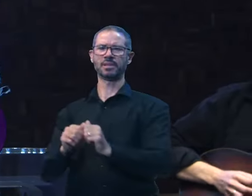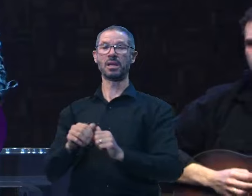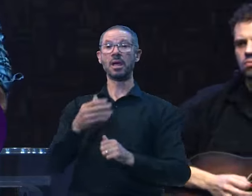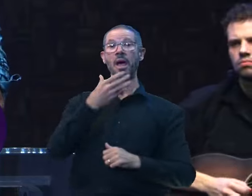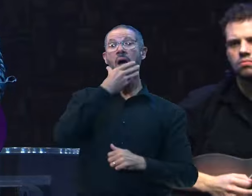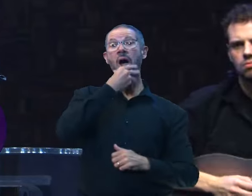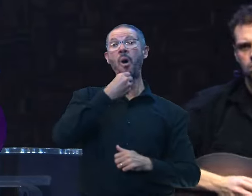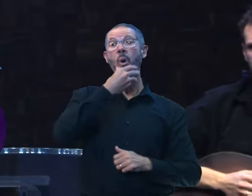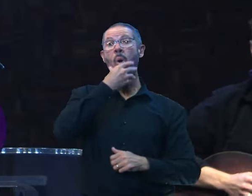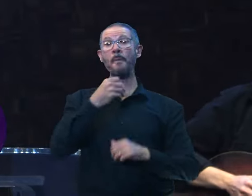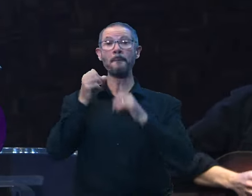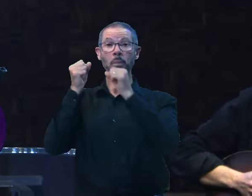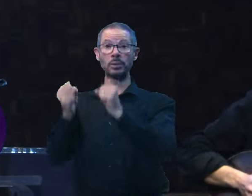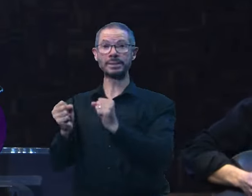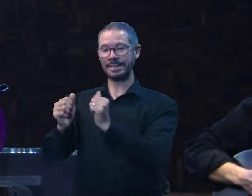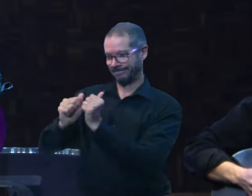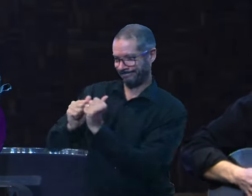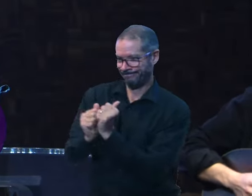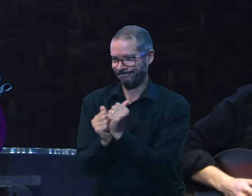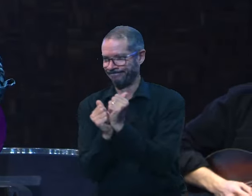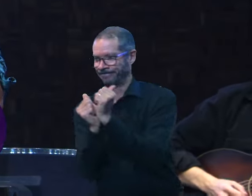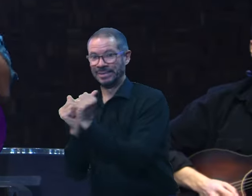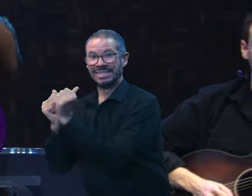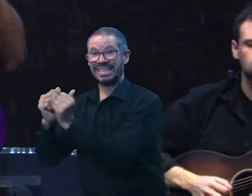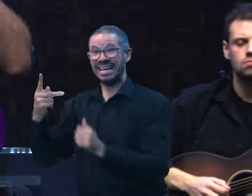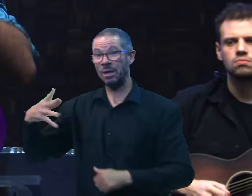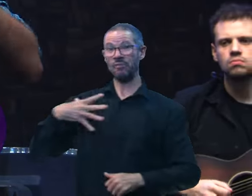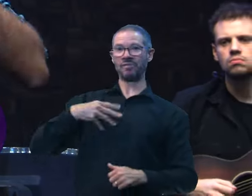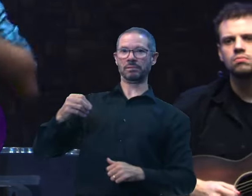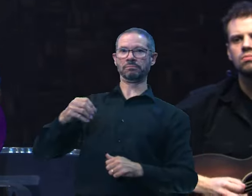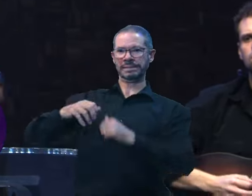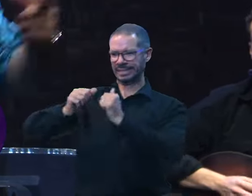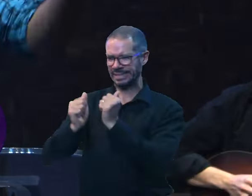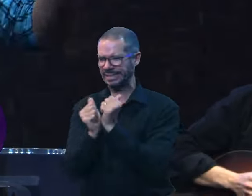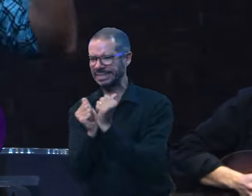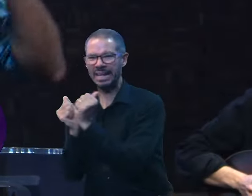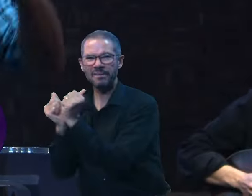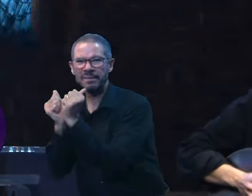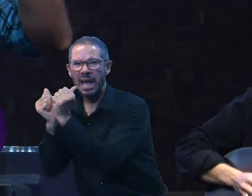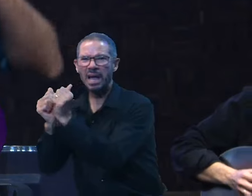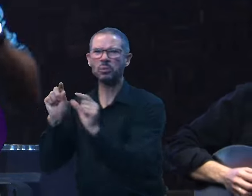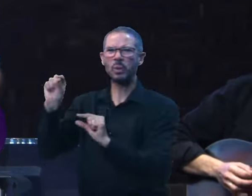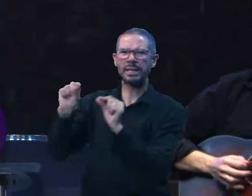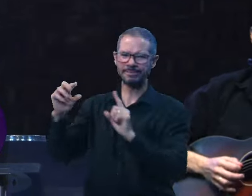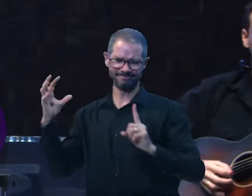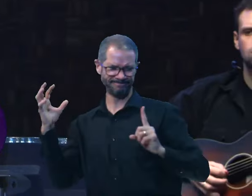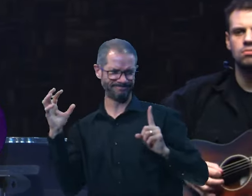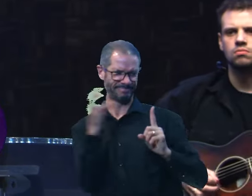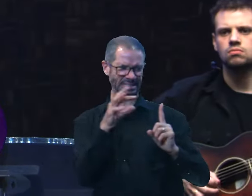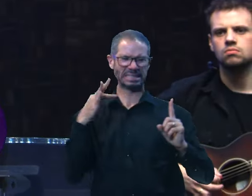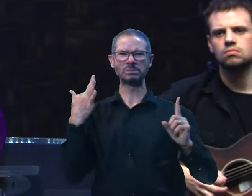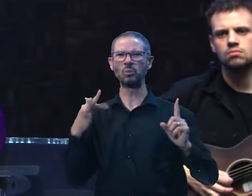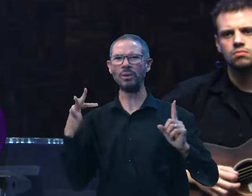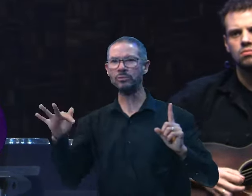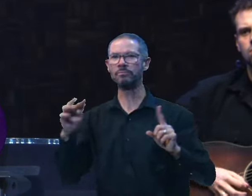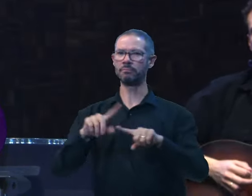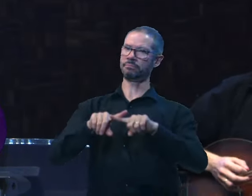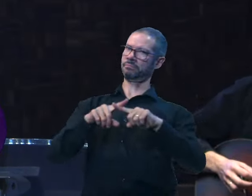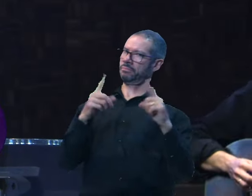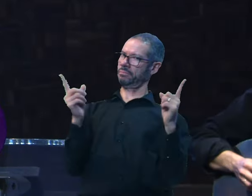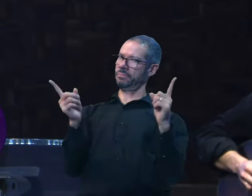Aquele homem poderia escravizar o seu filho, poderia escravizar o seu algoz, aquele que o feriu e o machucou. Mas